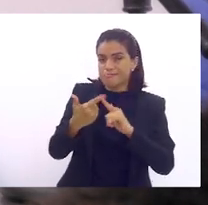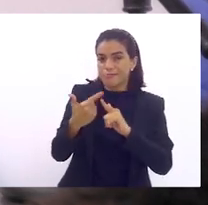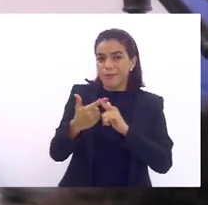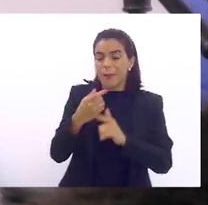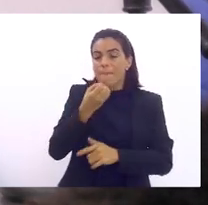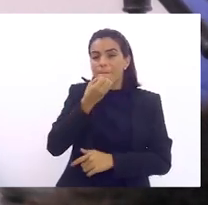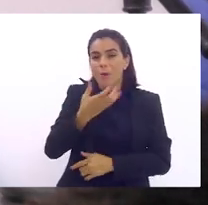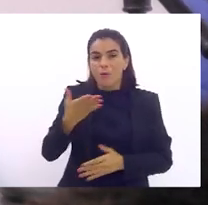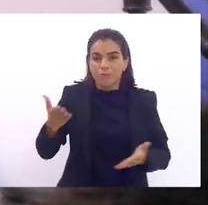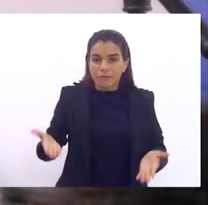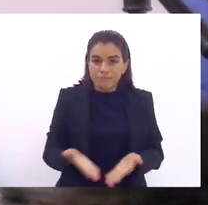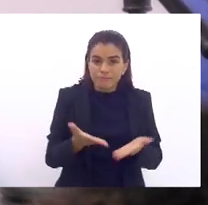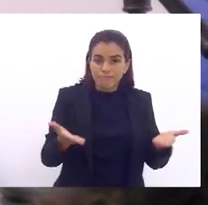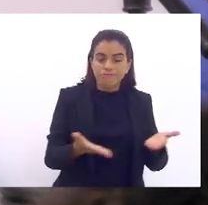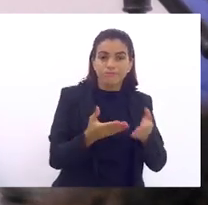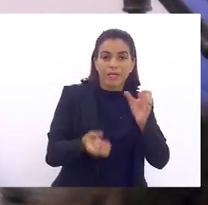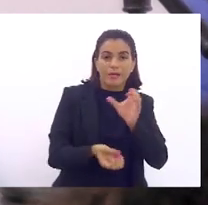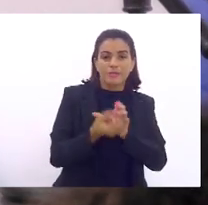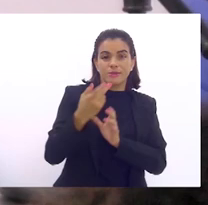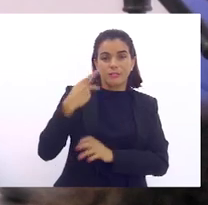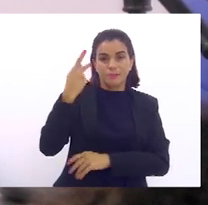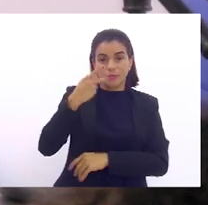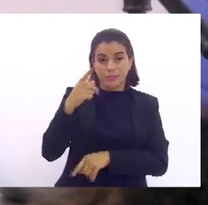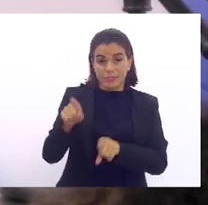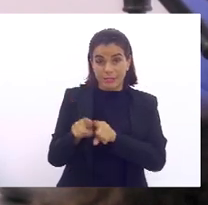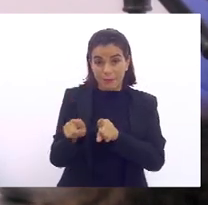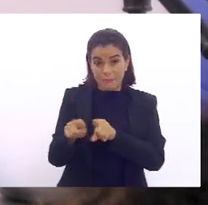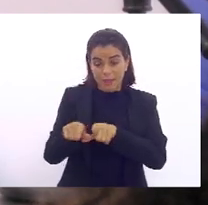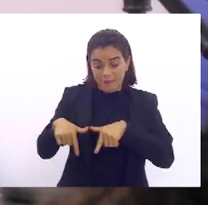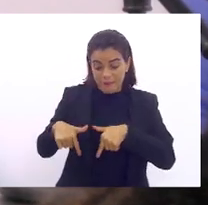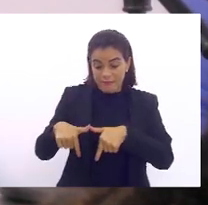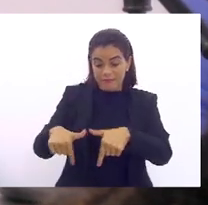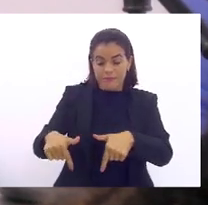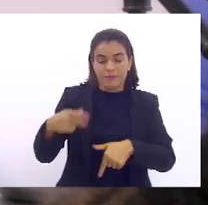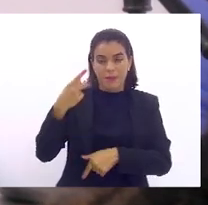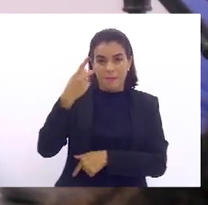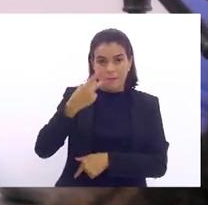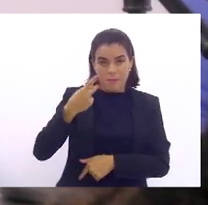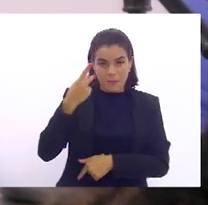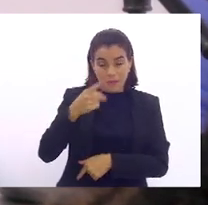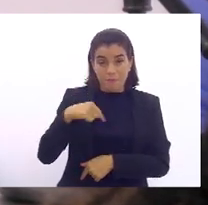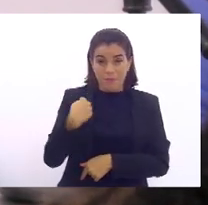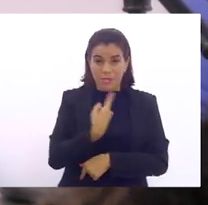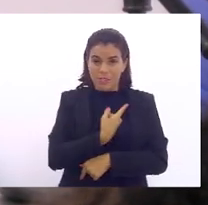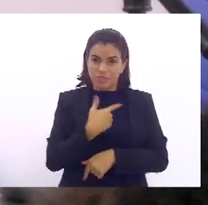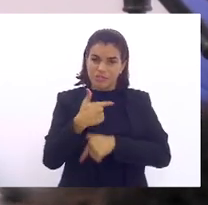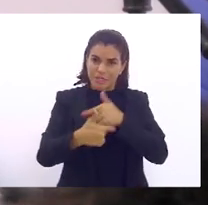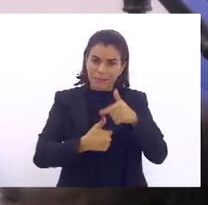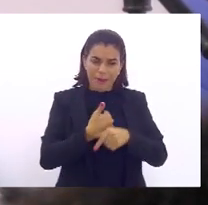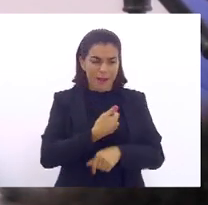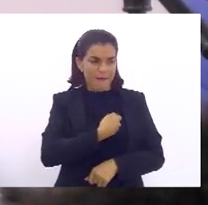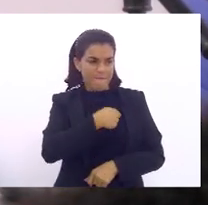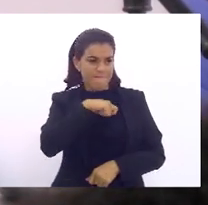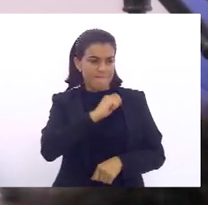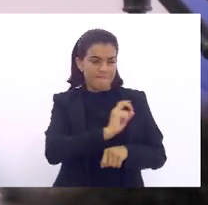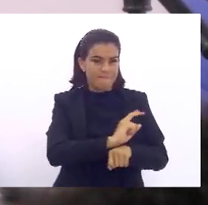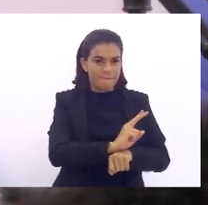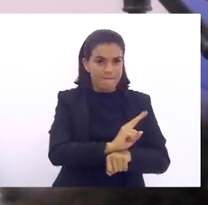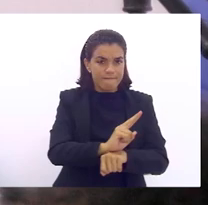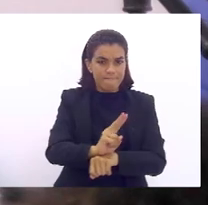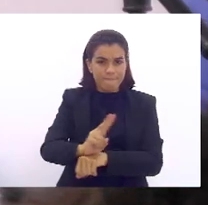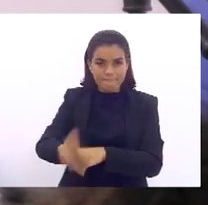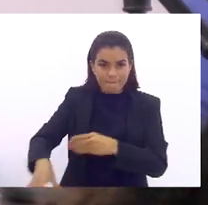promoção da política e efetivação da política quanto pra gente trabalhar fiscalizando eh a